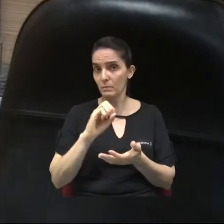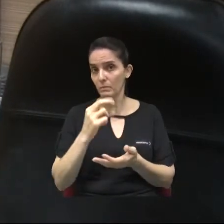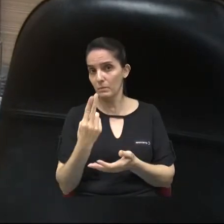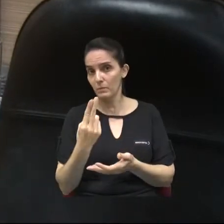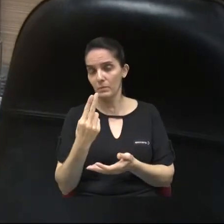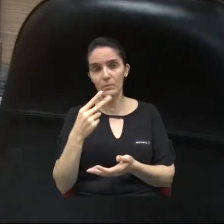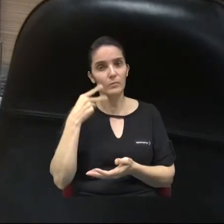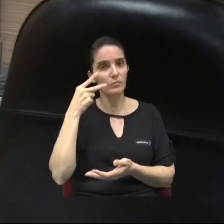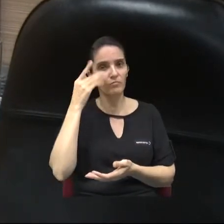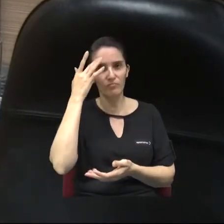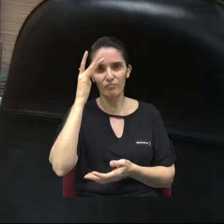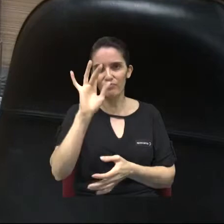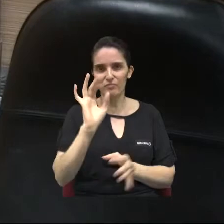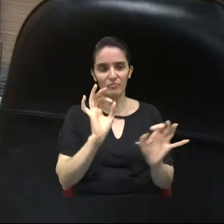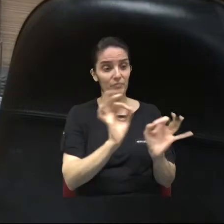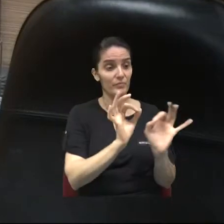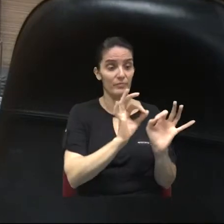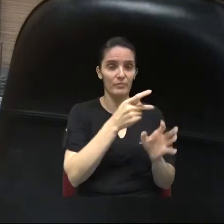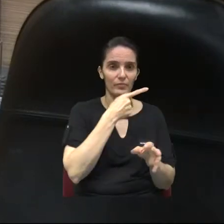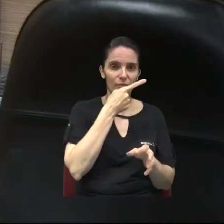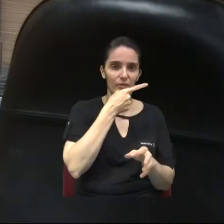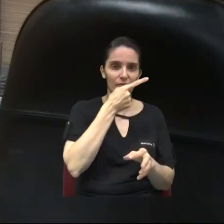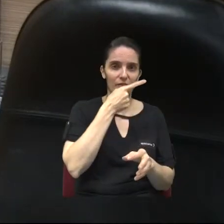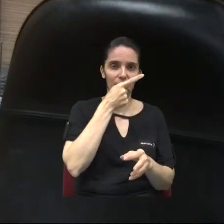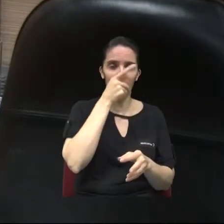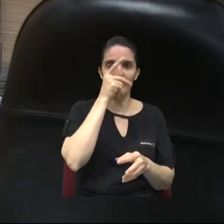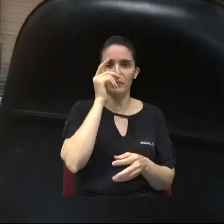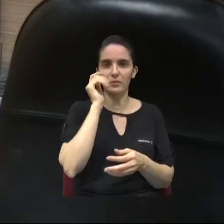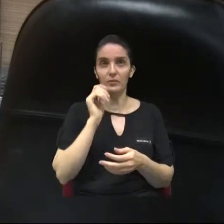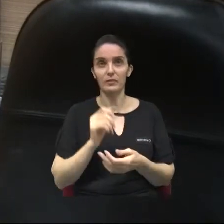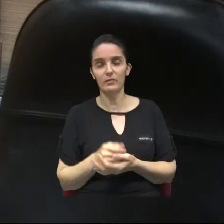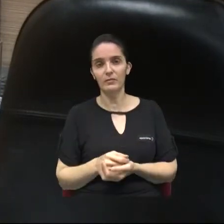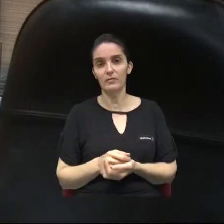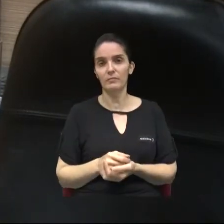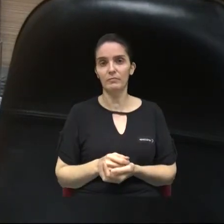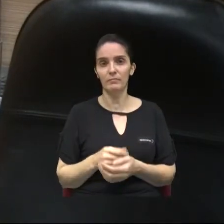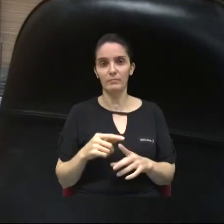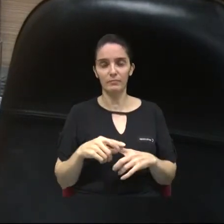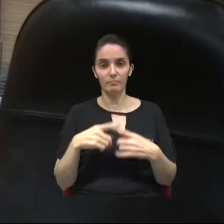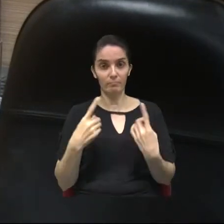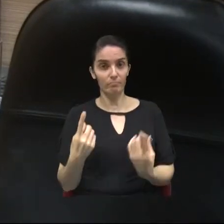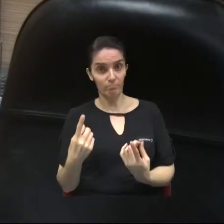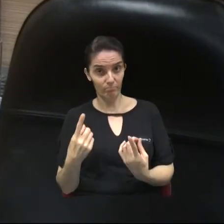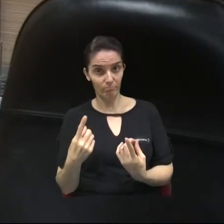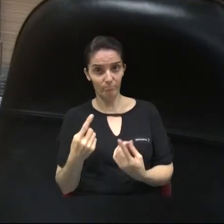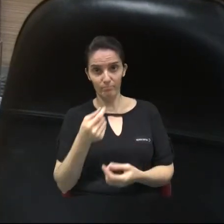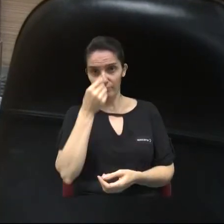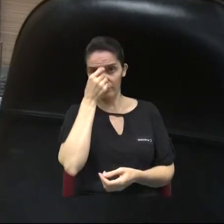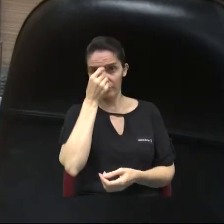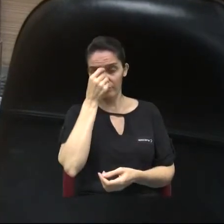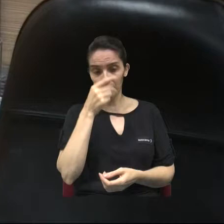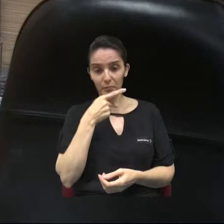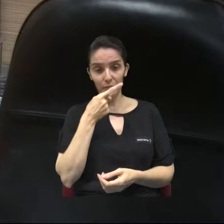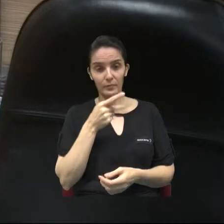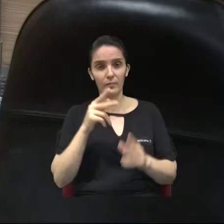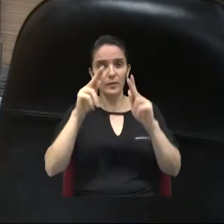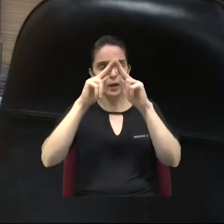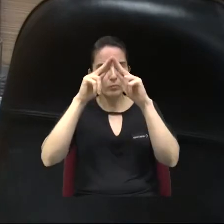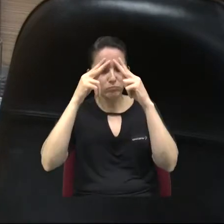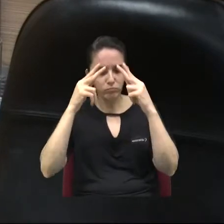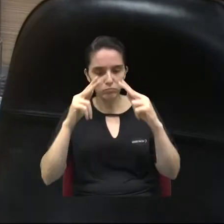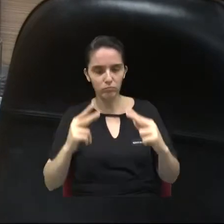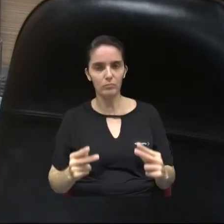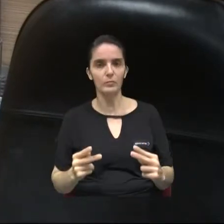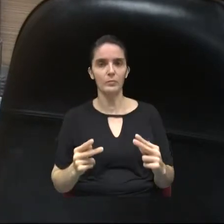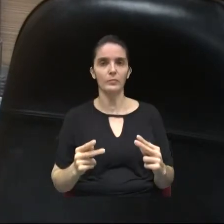não sabe exatamente aquilo que está discutindo. E muitas vezes o vereador fala com tanta humildade, se referindo a mim com relação